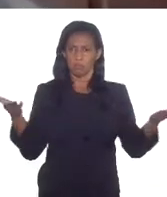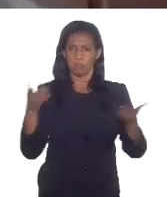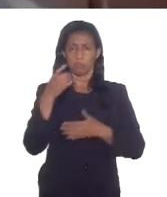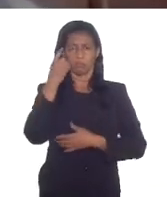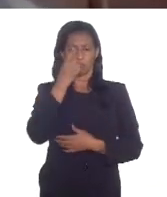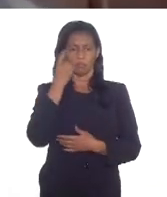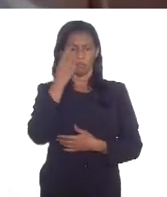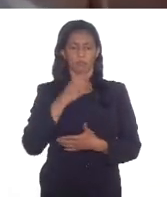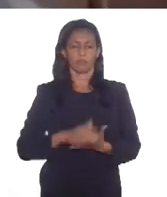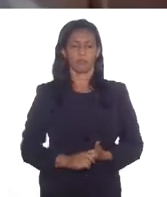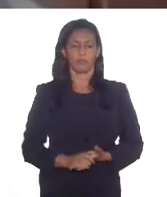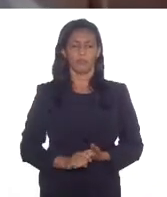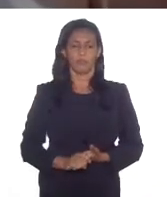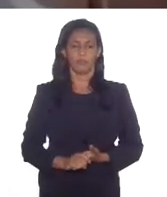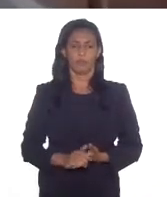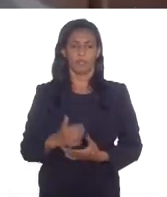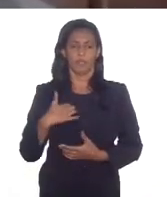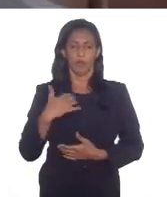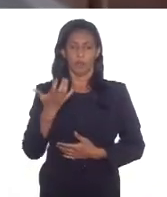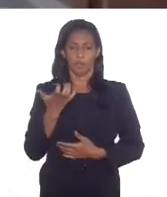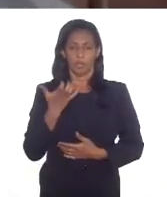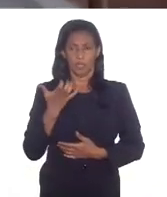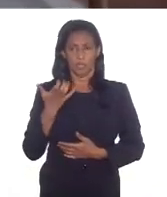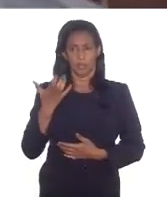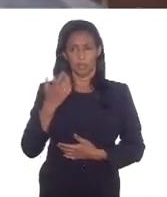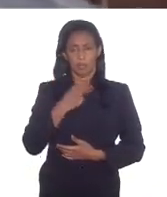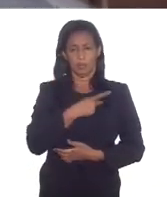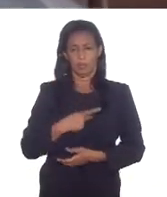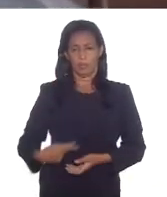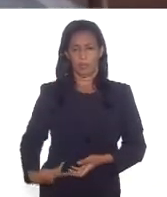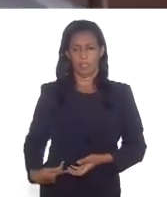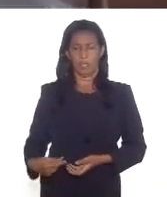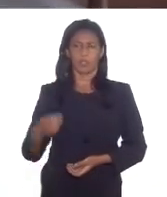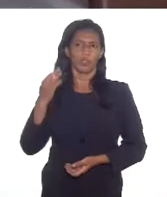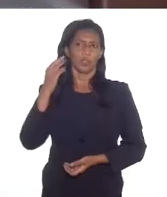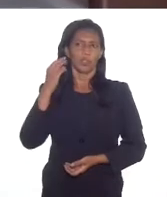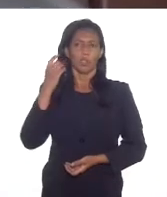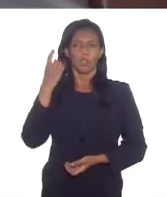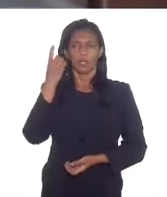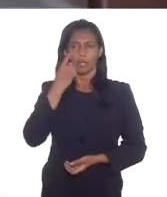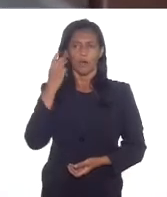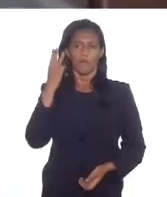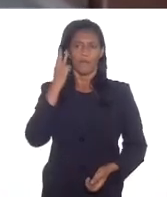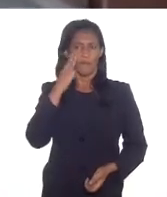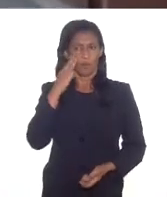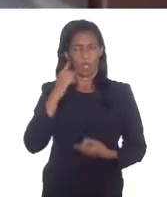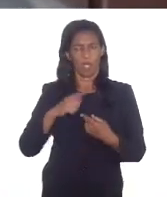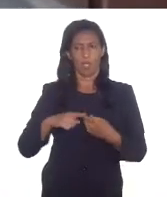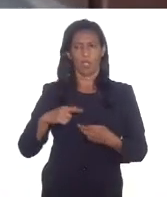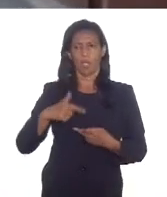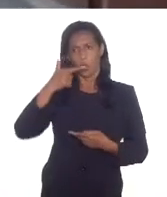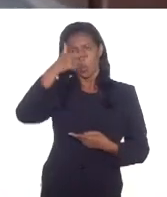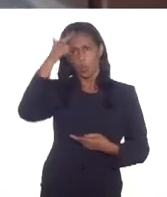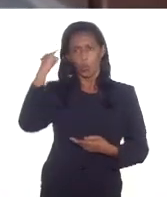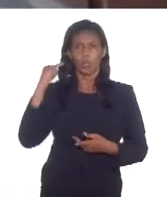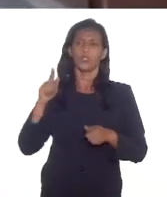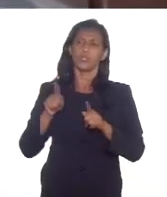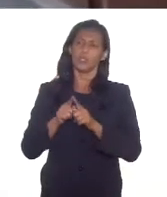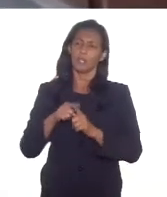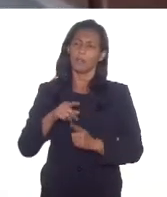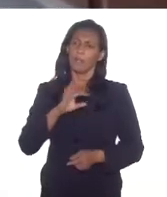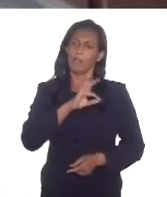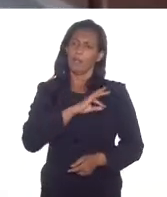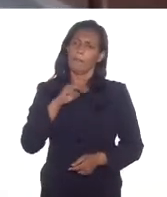gostaria, inclusive, de que tanto, se for possível, presidente, o deputado Valdeque Carneiro, o deputado Luiz Paulo, a própria deputada Marta Rocha, que não